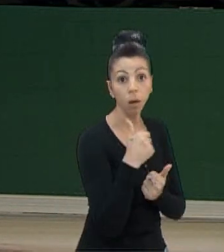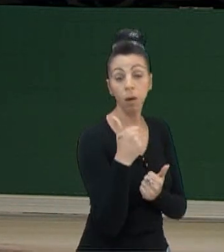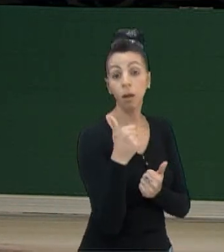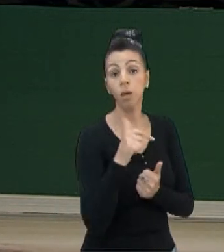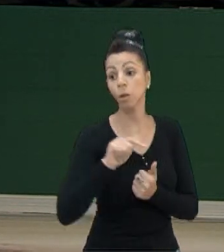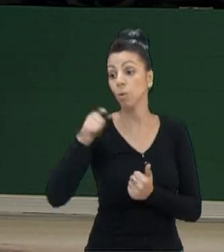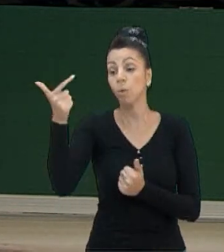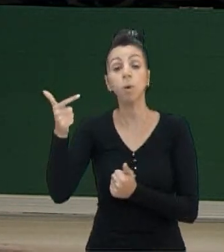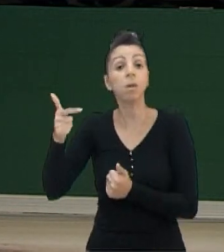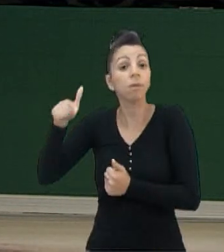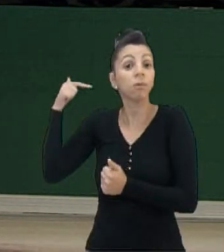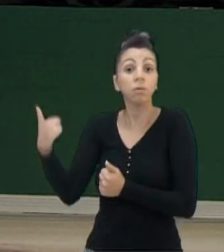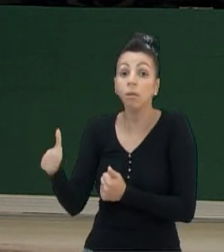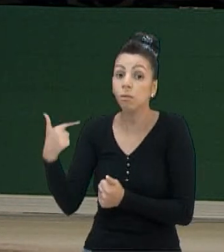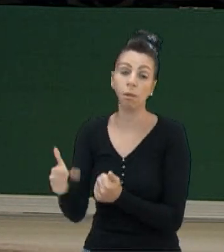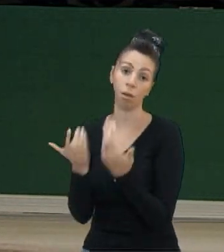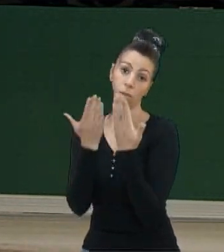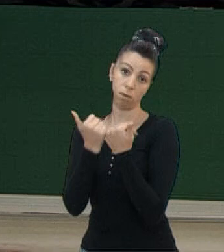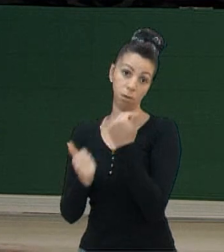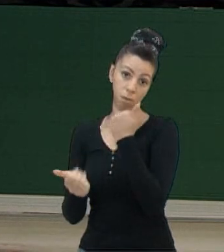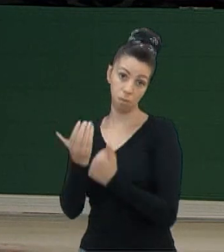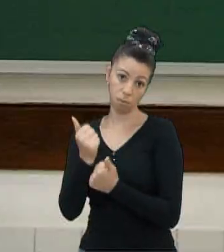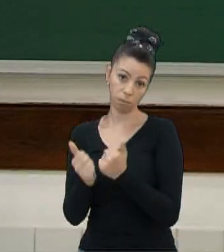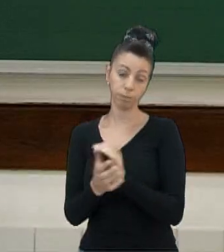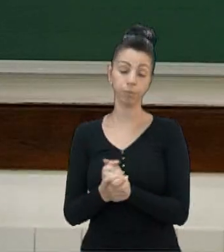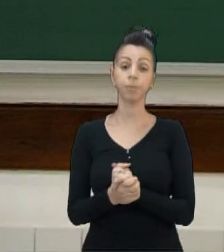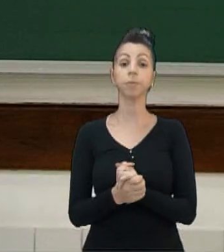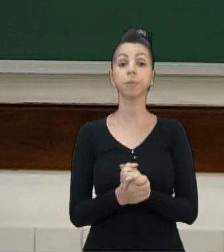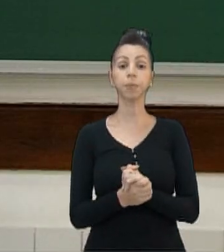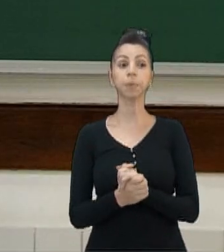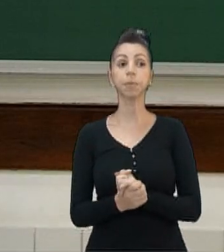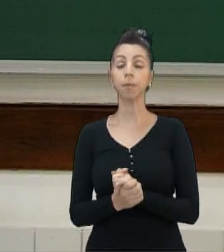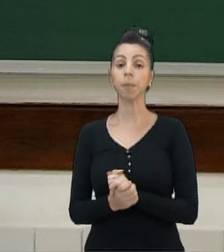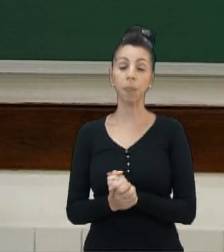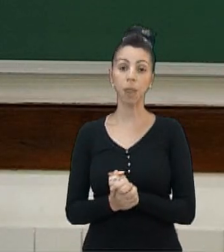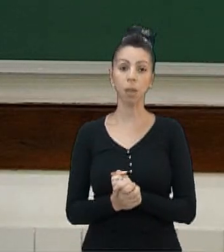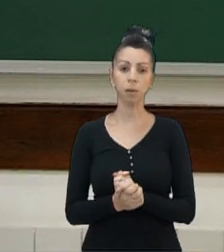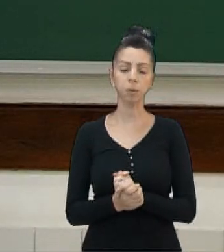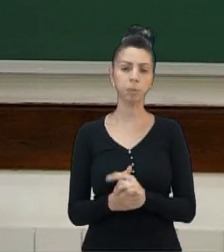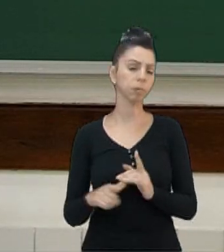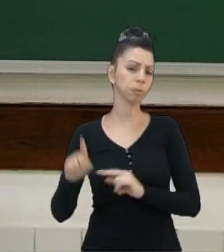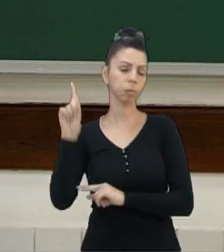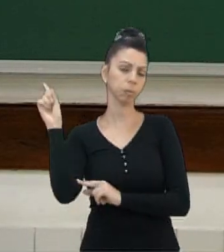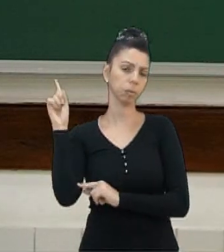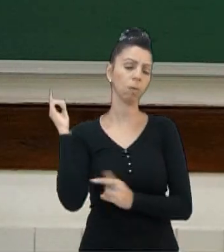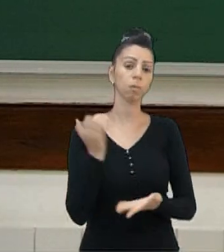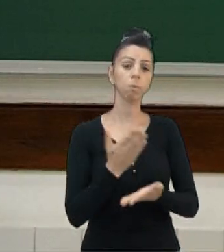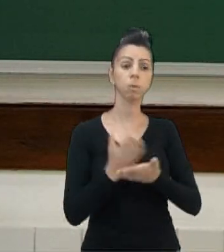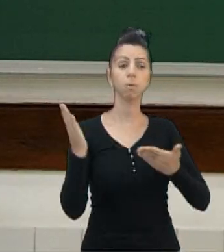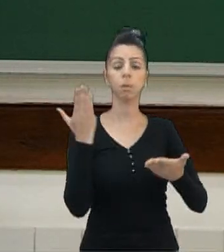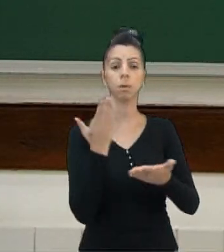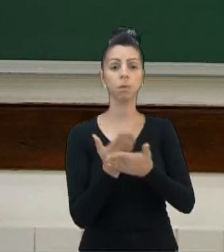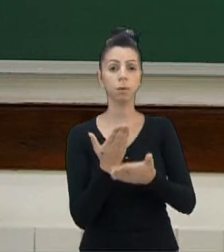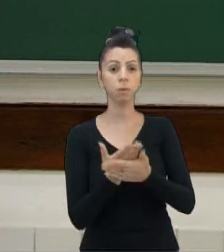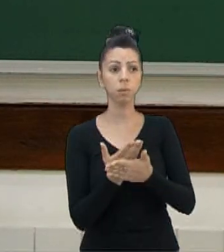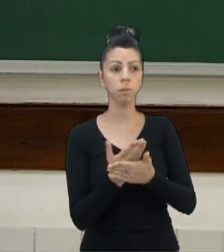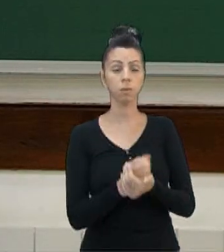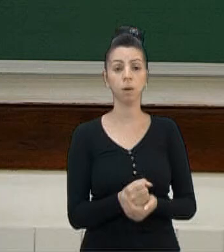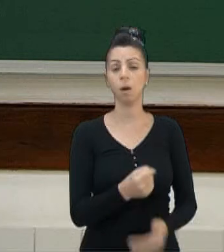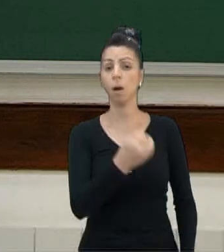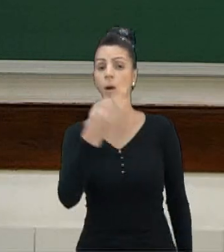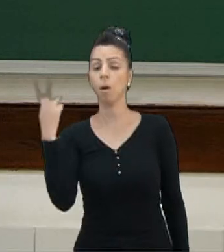comer, ok? Então, dito isso, a gente entrou no clima da aula e eu coloco aqui para você